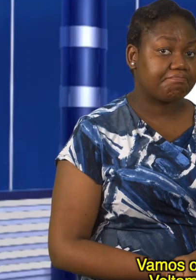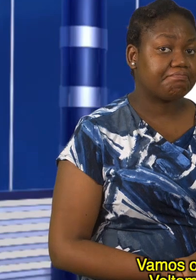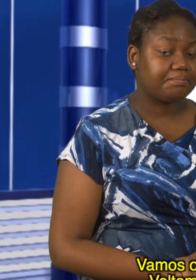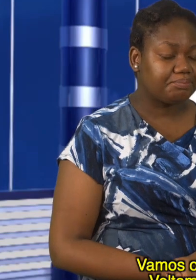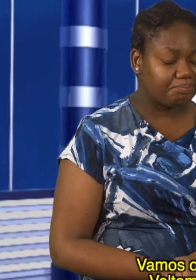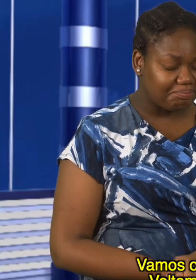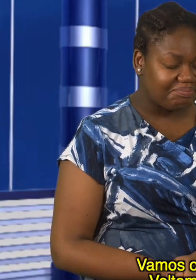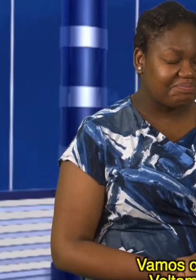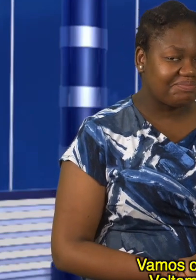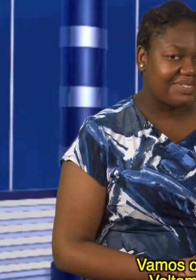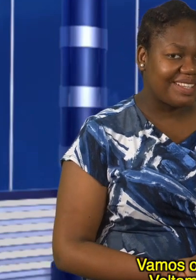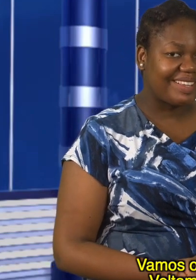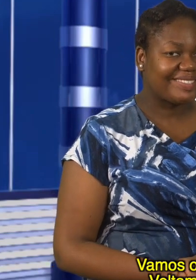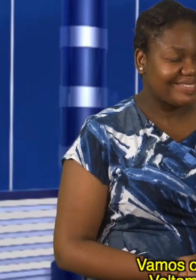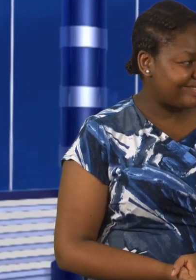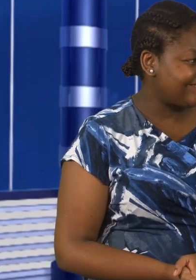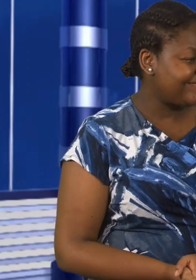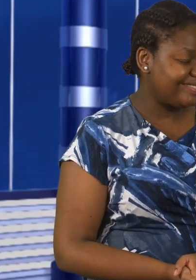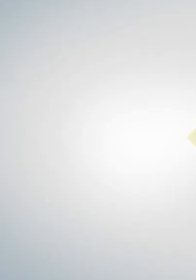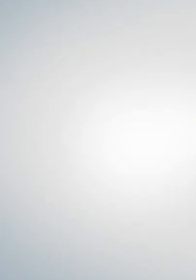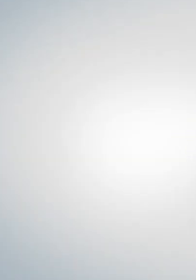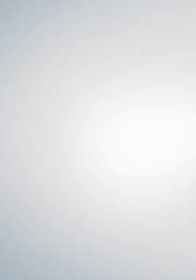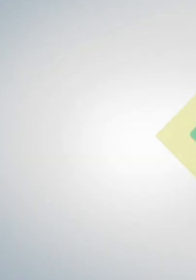pausa. Voltamos num piscar de olhos.